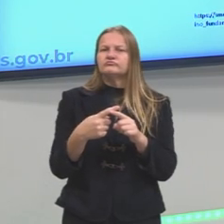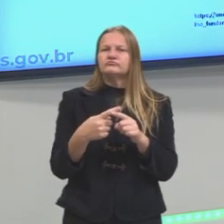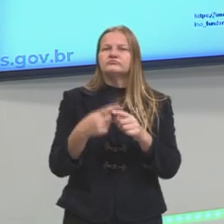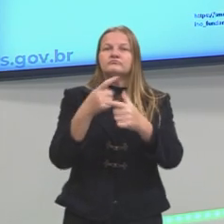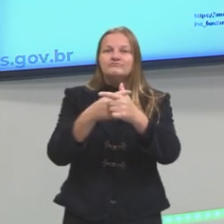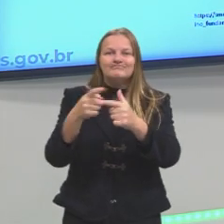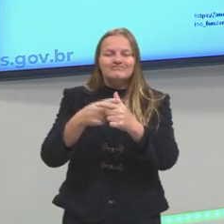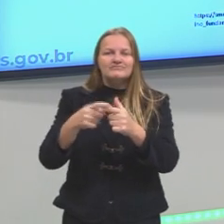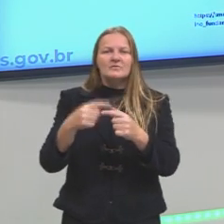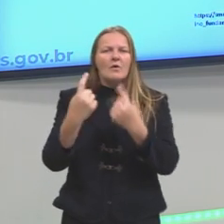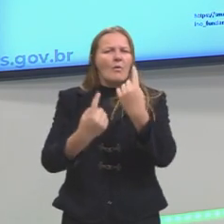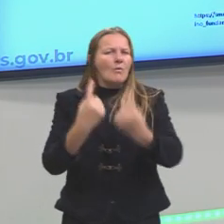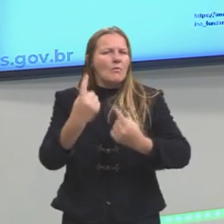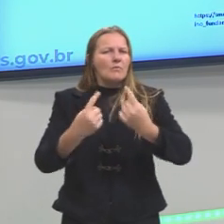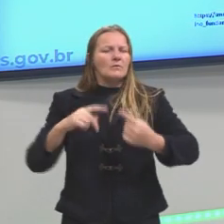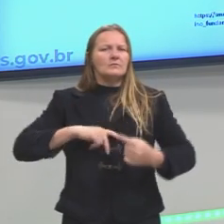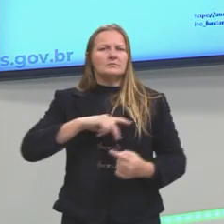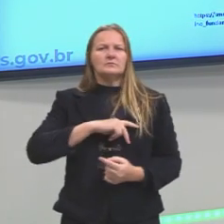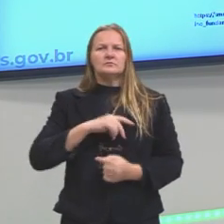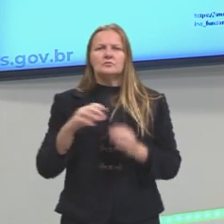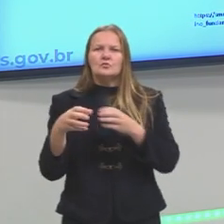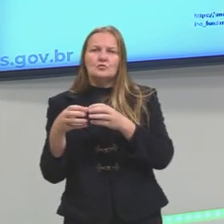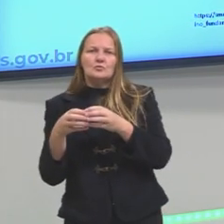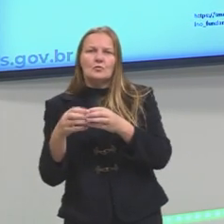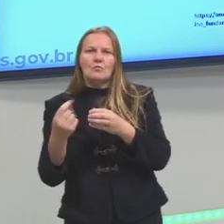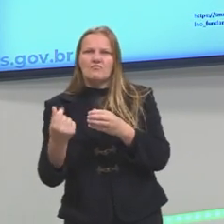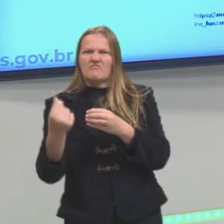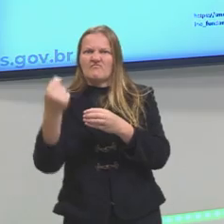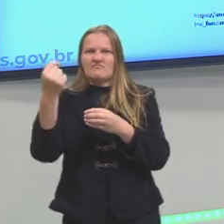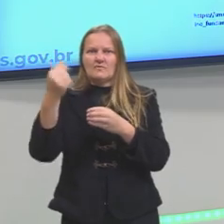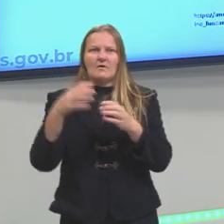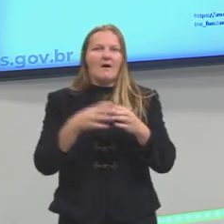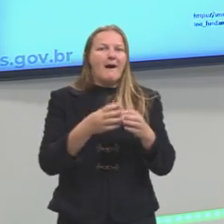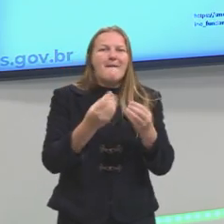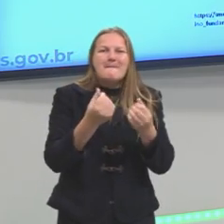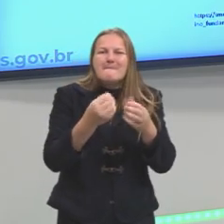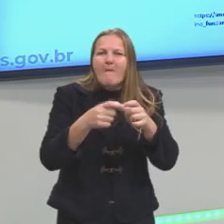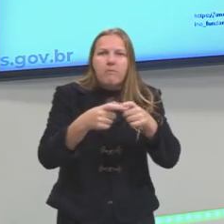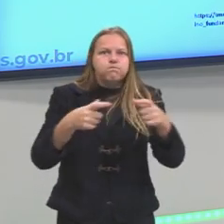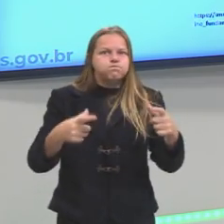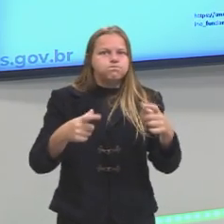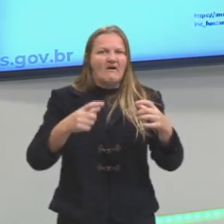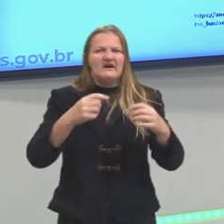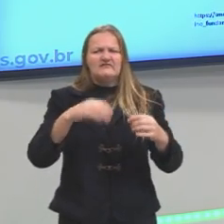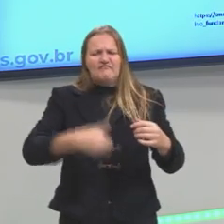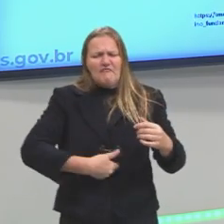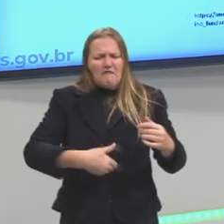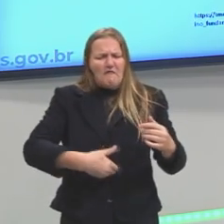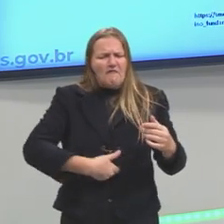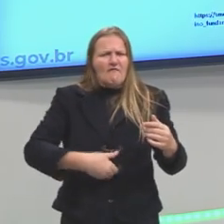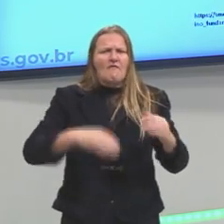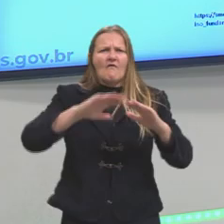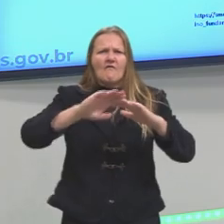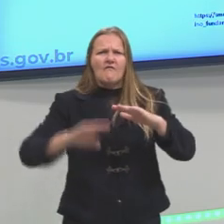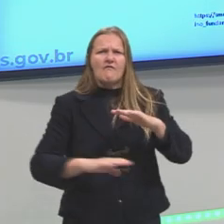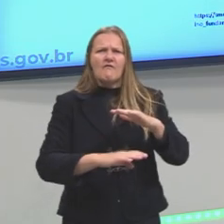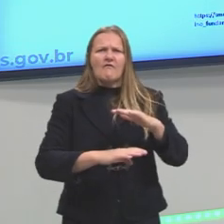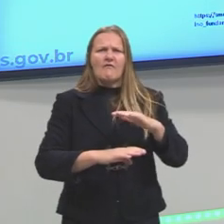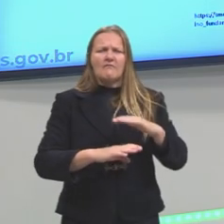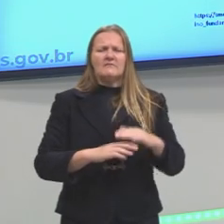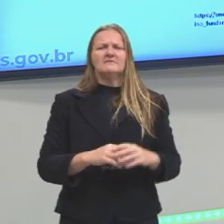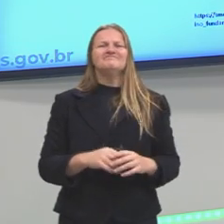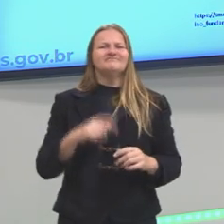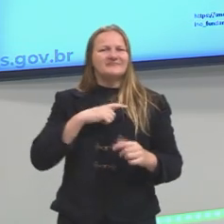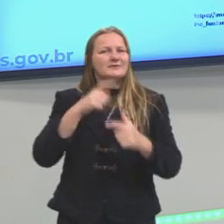pequena parcela com muita renda e a maioria das pessoas passando fome é o período do pão e circo começa